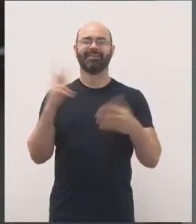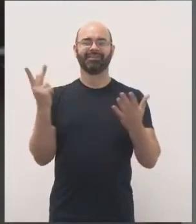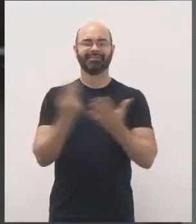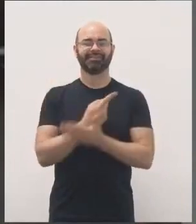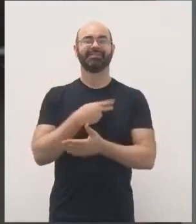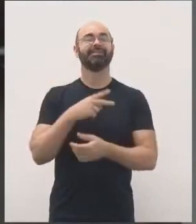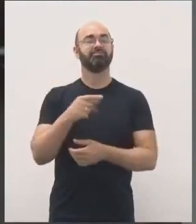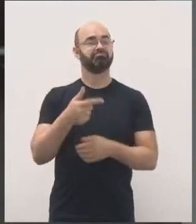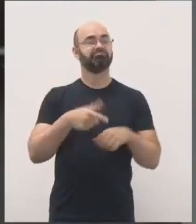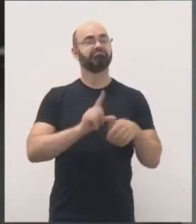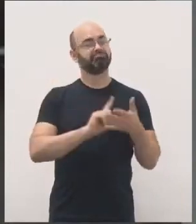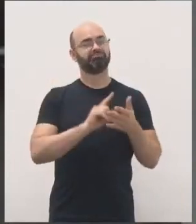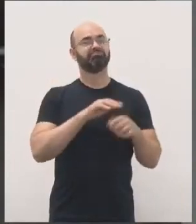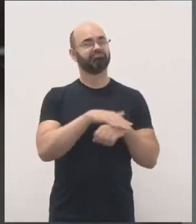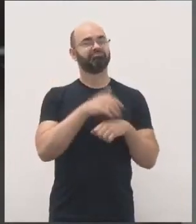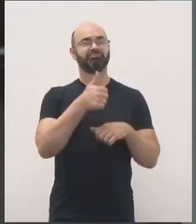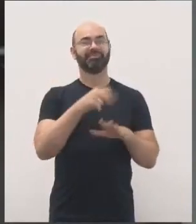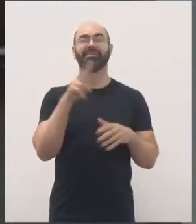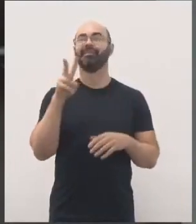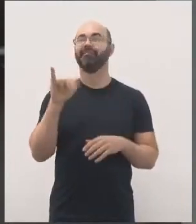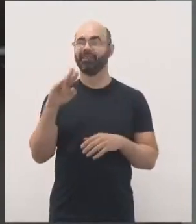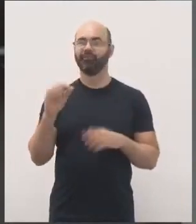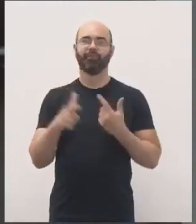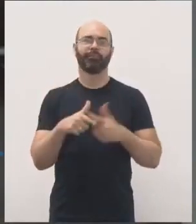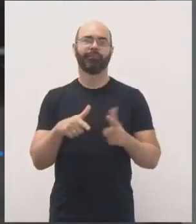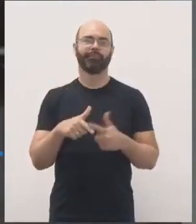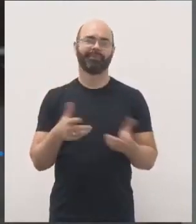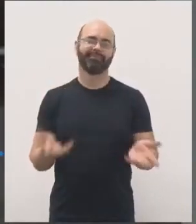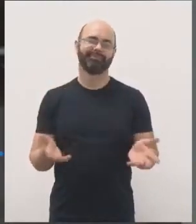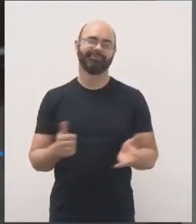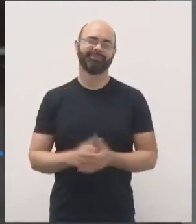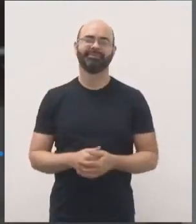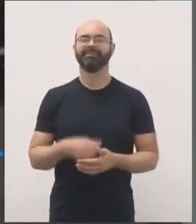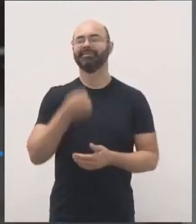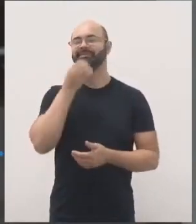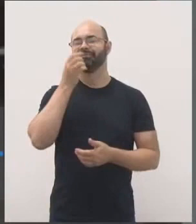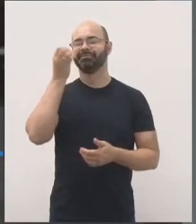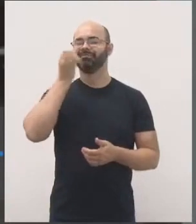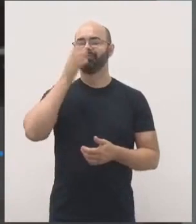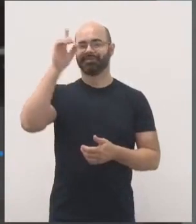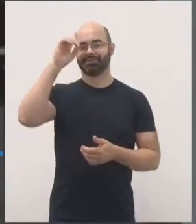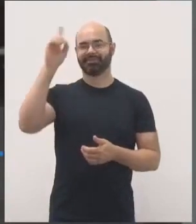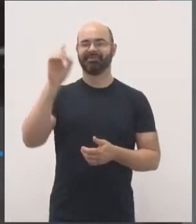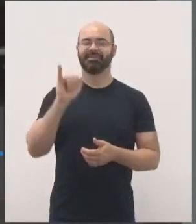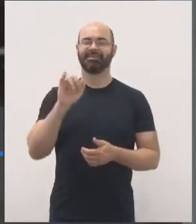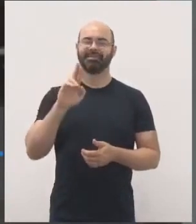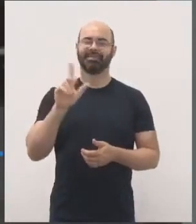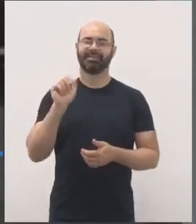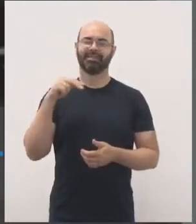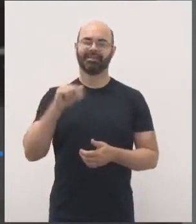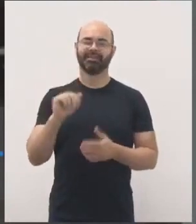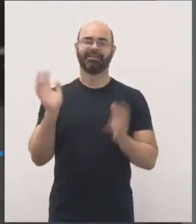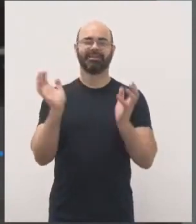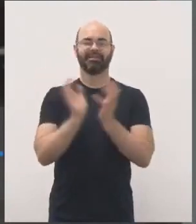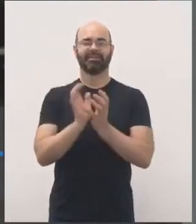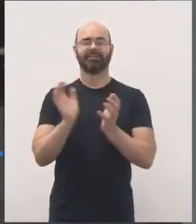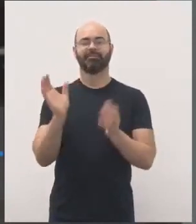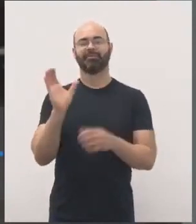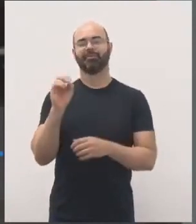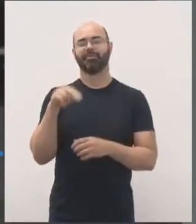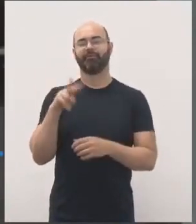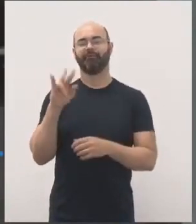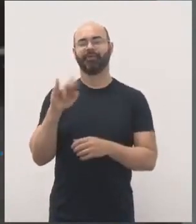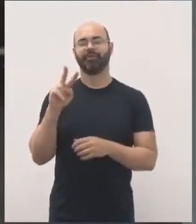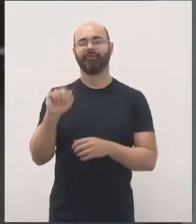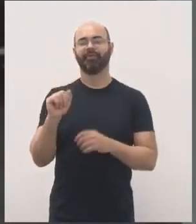quando entra ao vivo começa a dar errado. Bom dia, Ilana, né? Agradeço toda a equipe do Conviva, Fundação Mafre, que